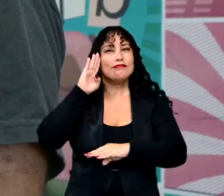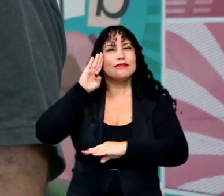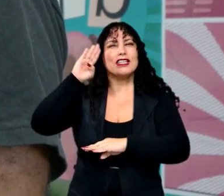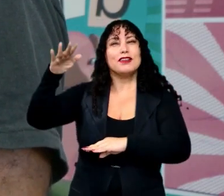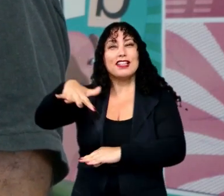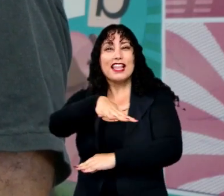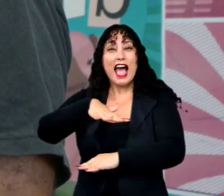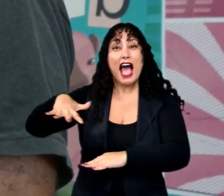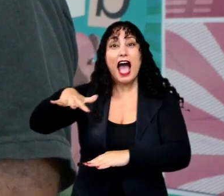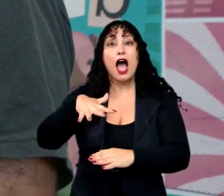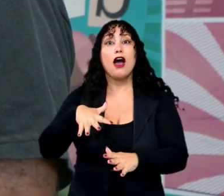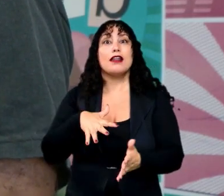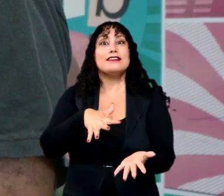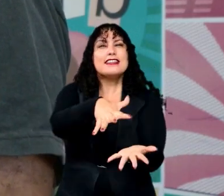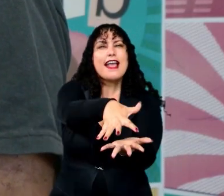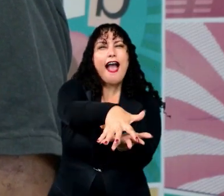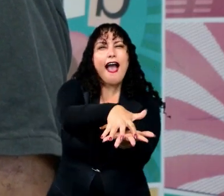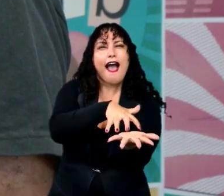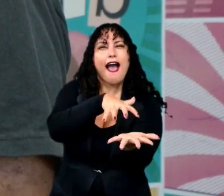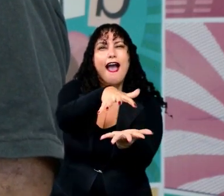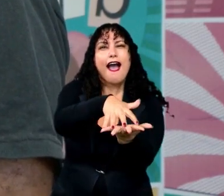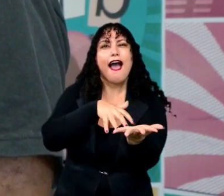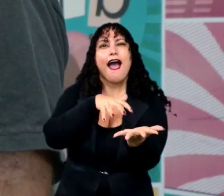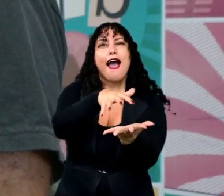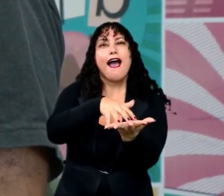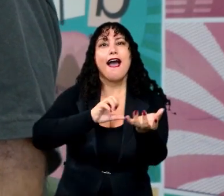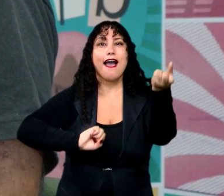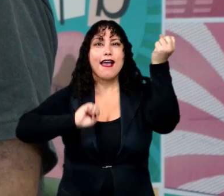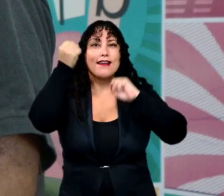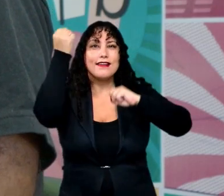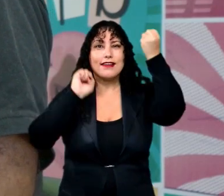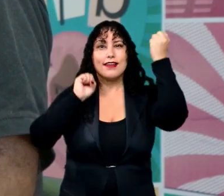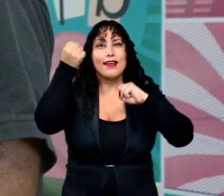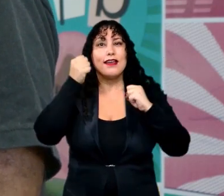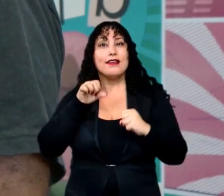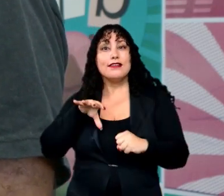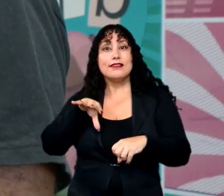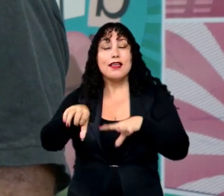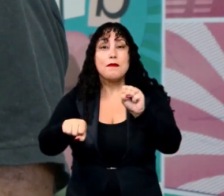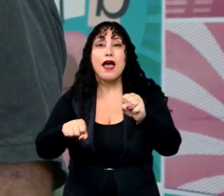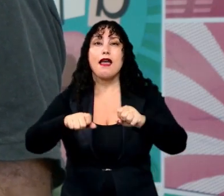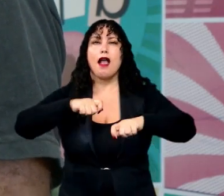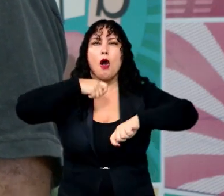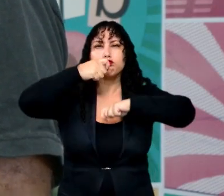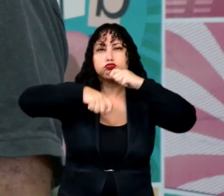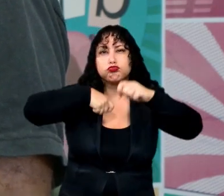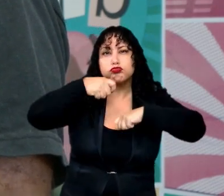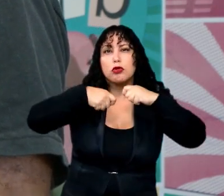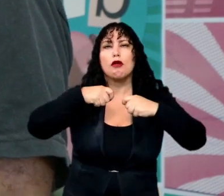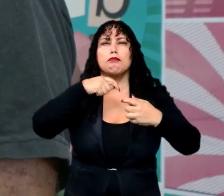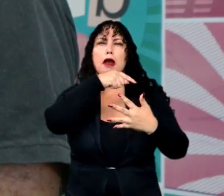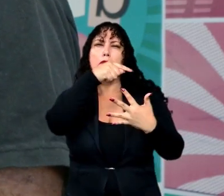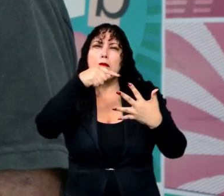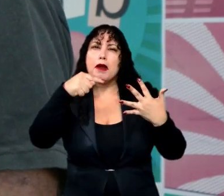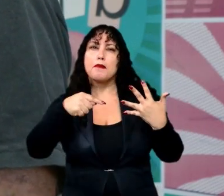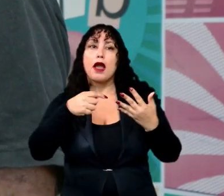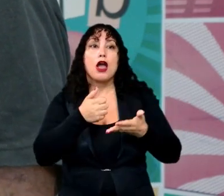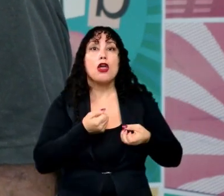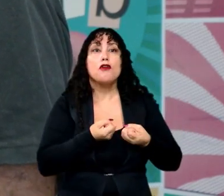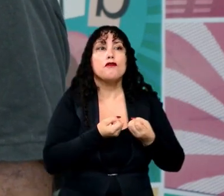na área de agroindústria eh onde você pode pegar os os alimentos né O que você produz e